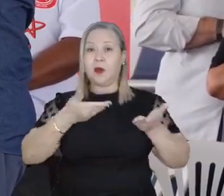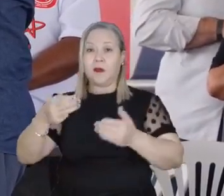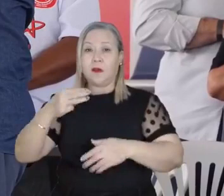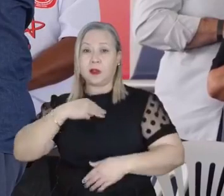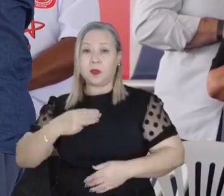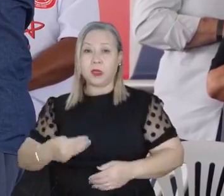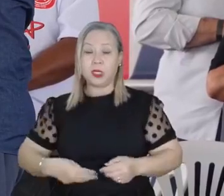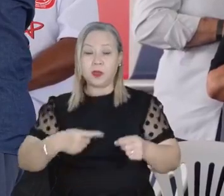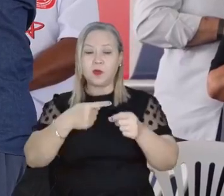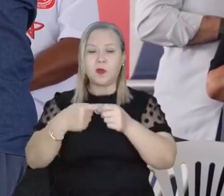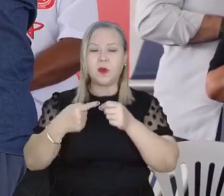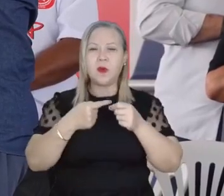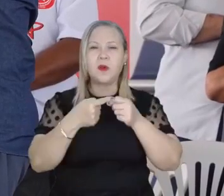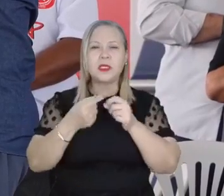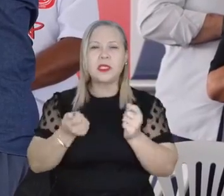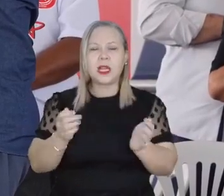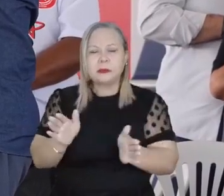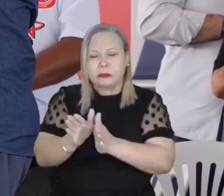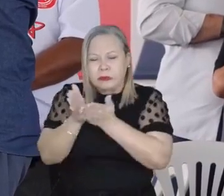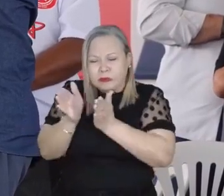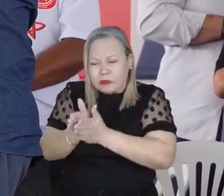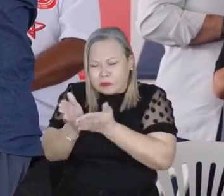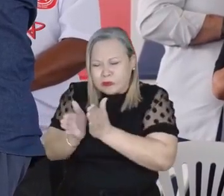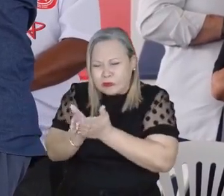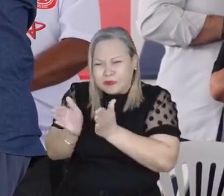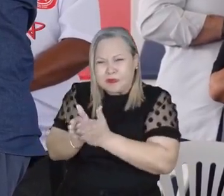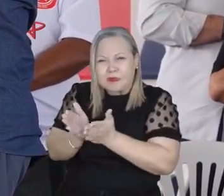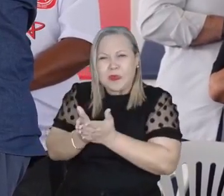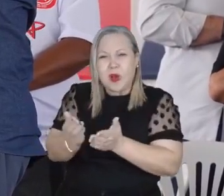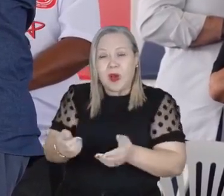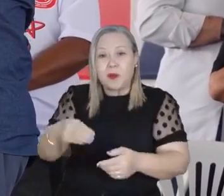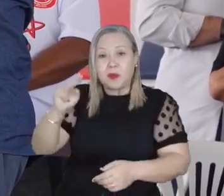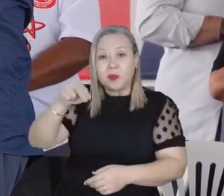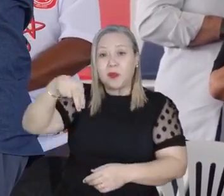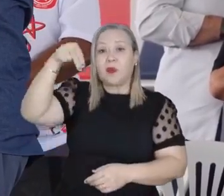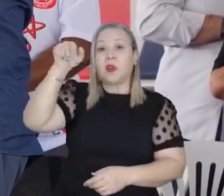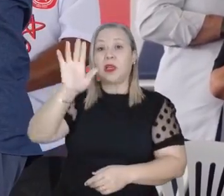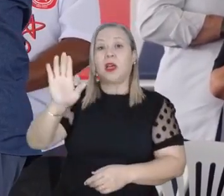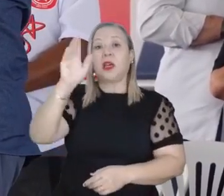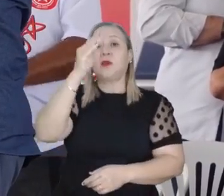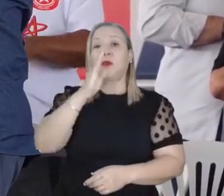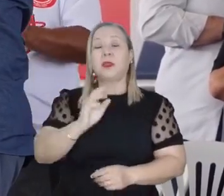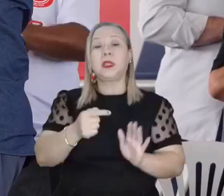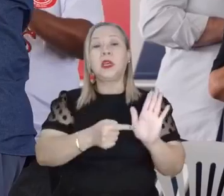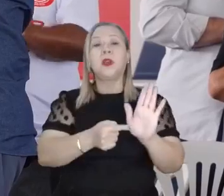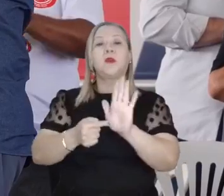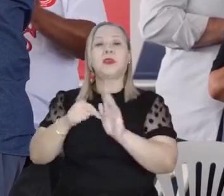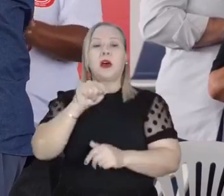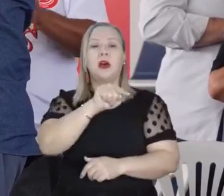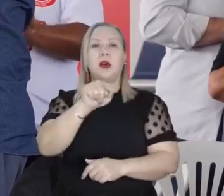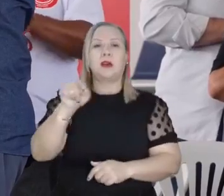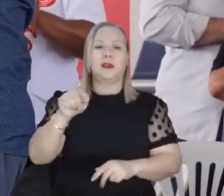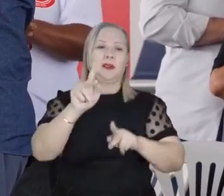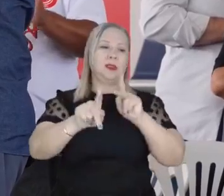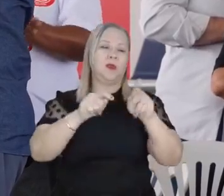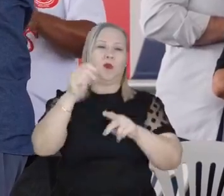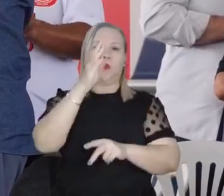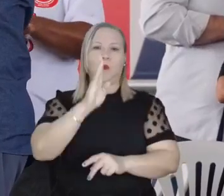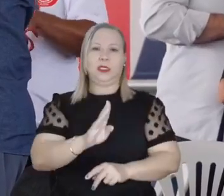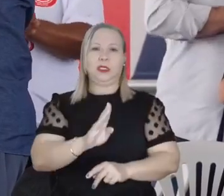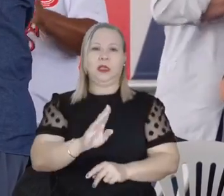paupérrima, do Nordeste do Brasil, e mostrar para eles, esse é o povo brasileiro. Não adianta ficar atrás de uma